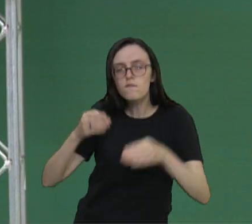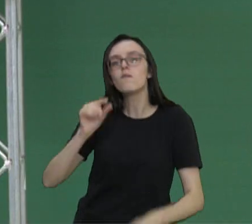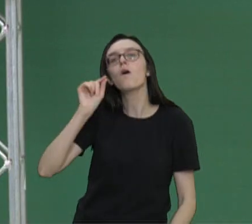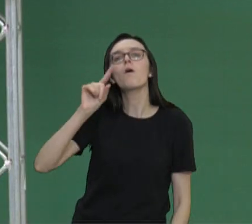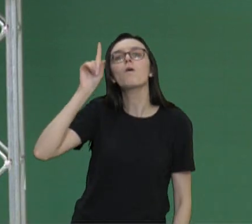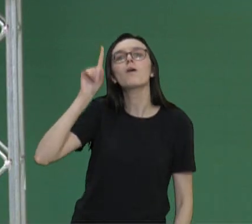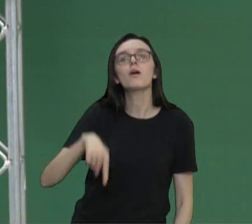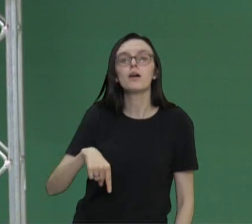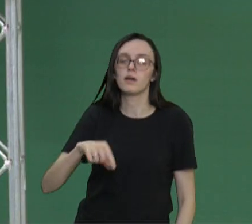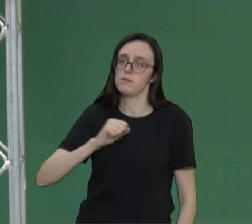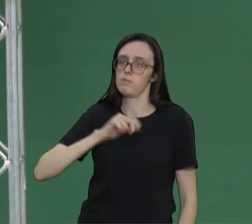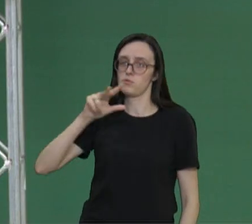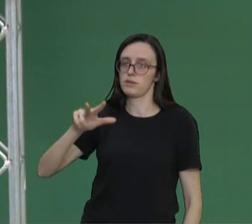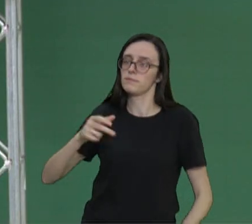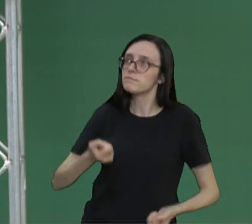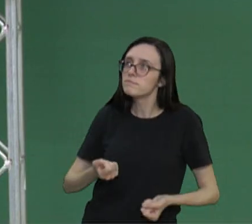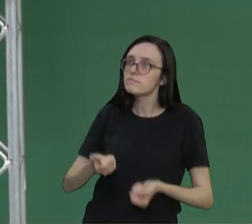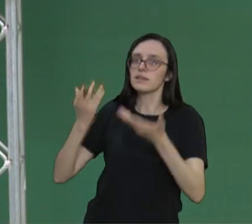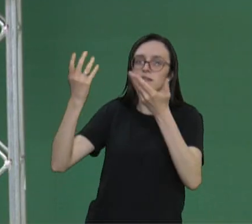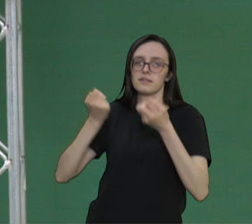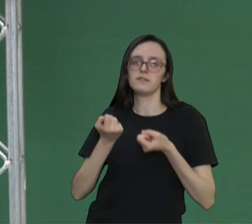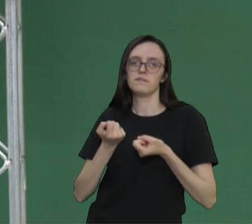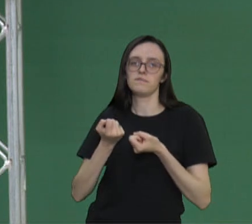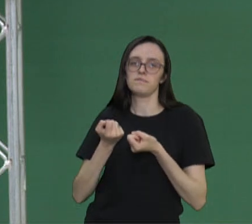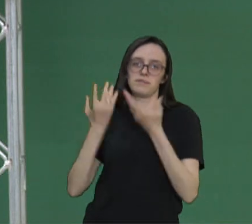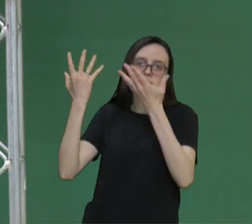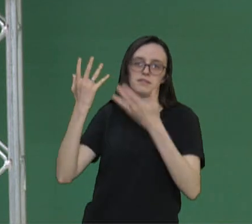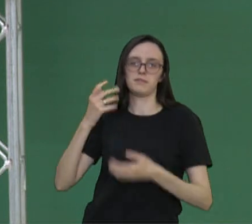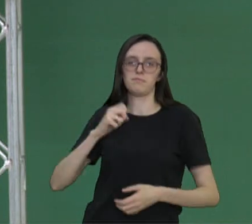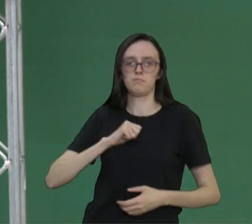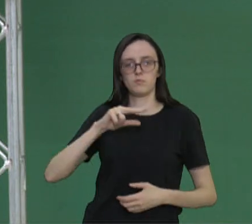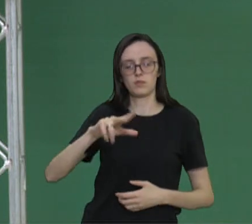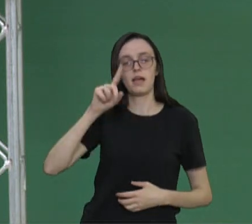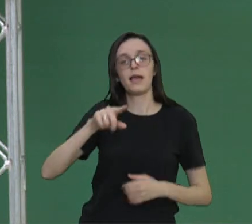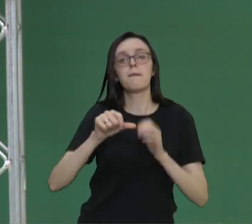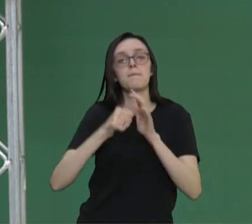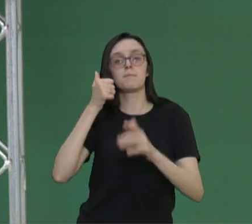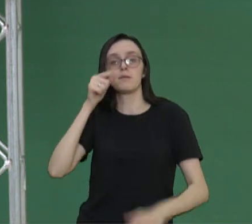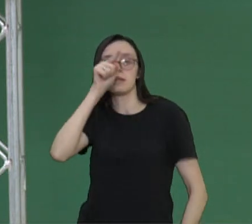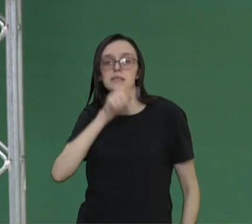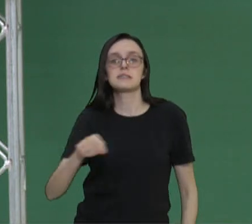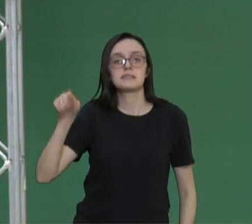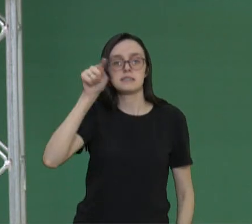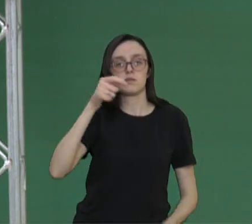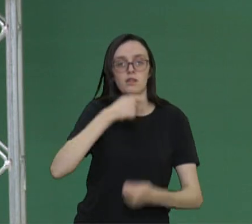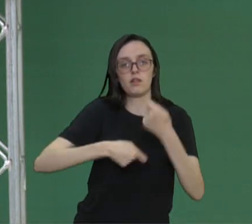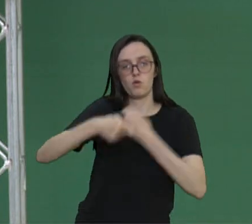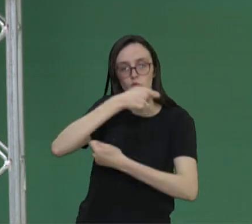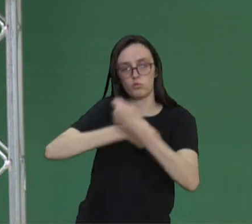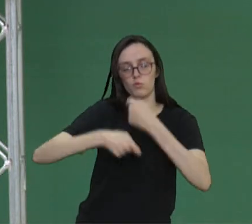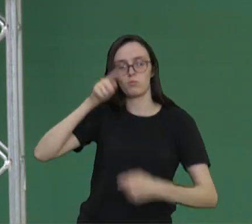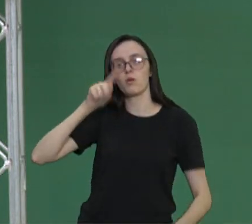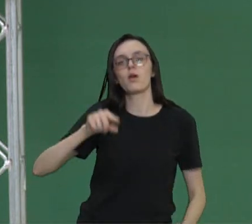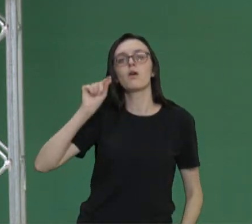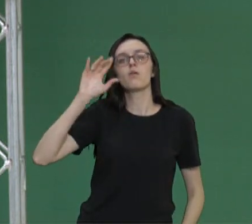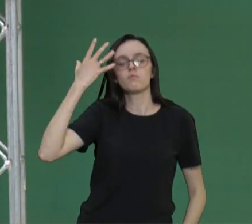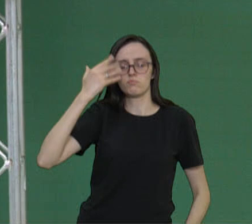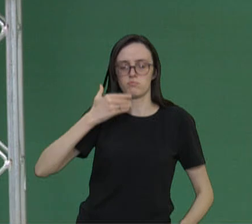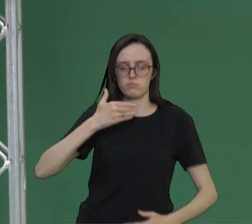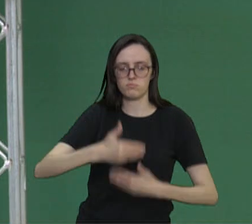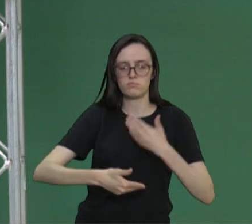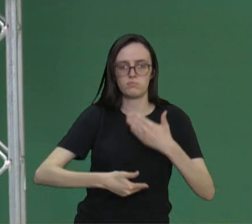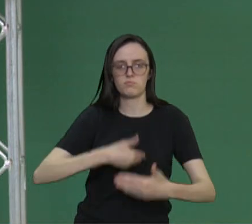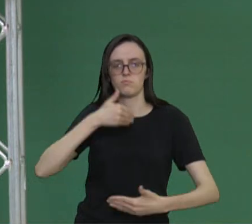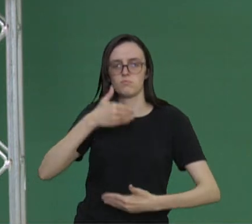para Portugal, para os portugueses. Então, esse foi o primeiro ciclo econômico, né, que houve aí um desenvolvimento